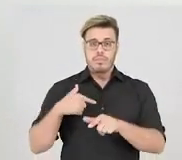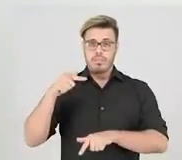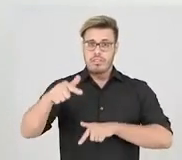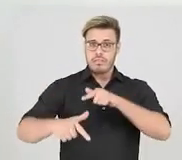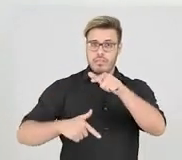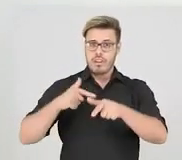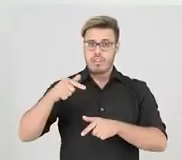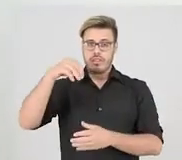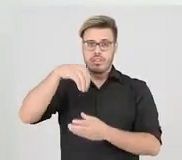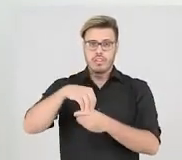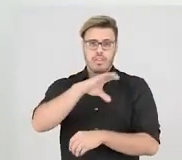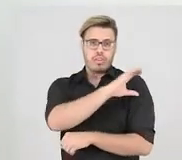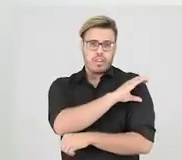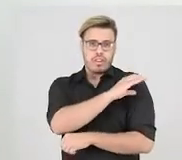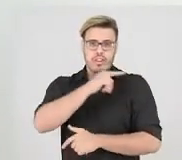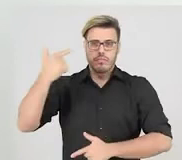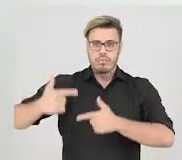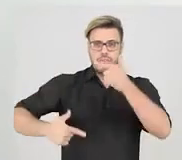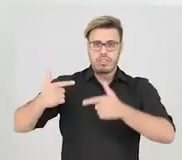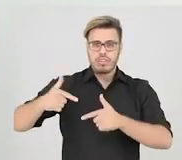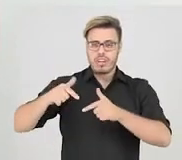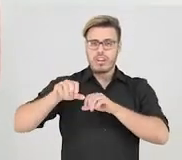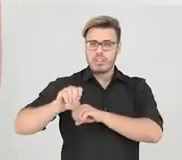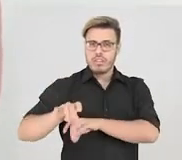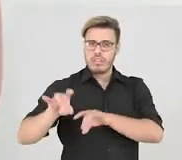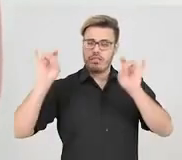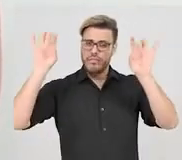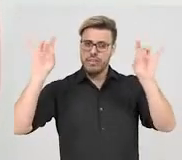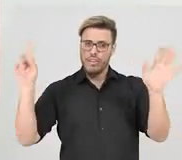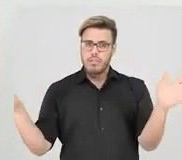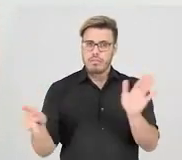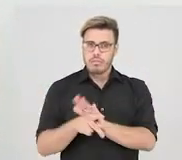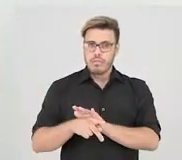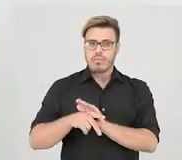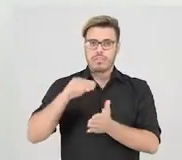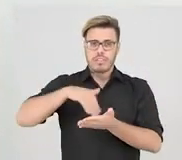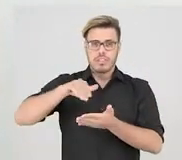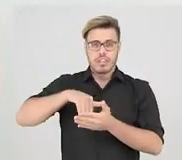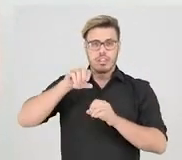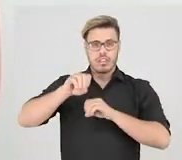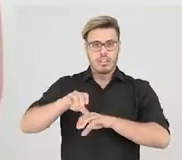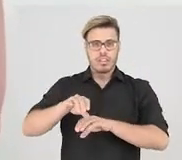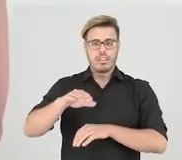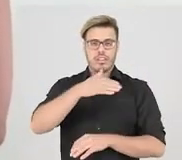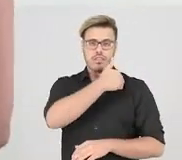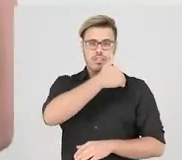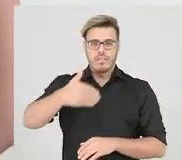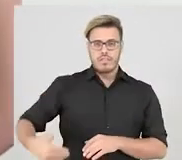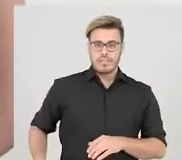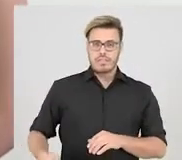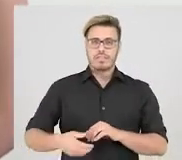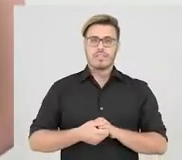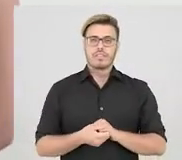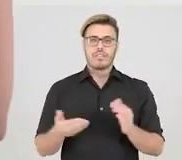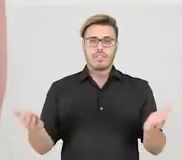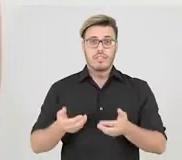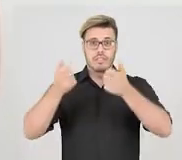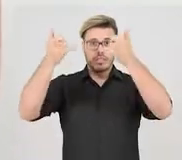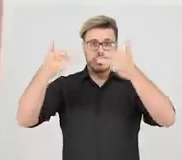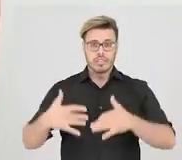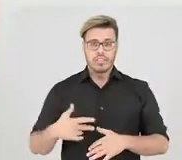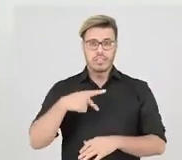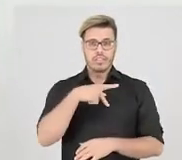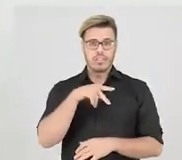na Coordenadoria de Políticas para a Educação Especial aqui da Secretaria de Estado de Educação. Hoje nós vamos falar então sobre